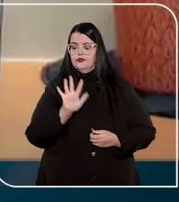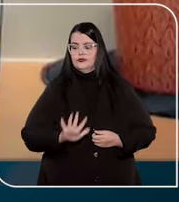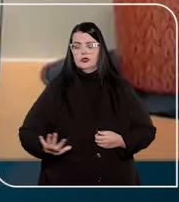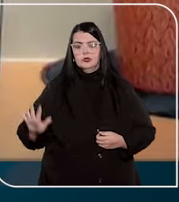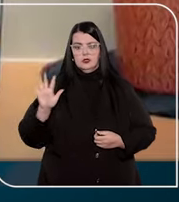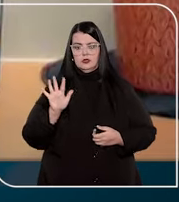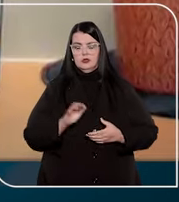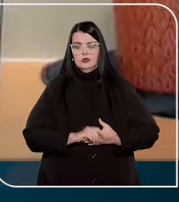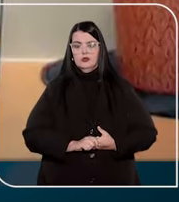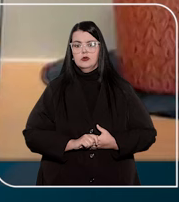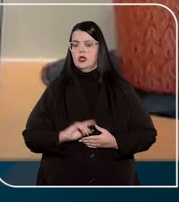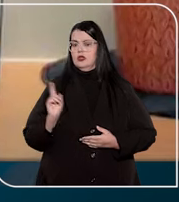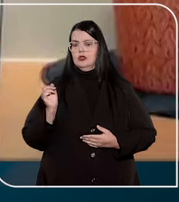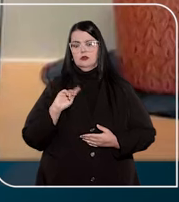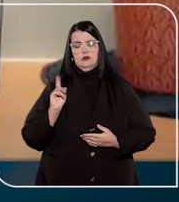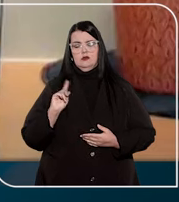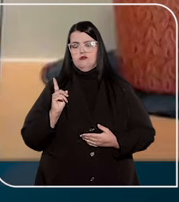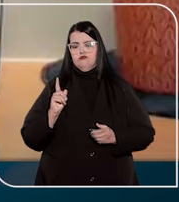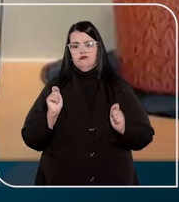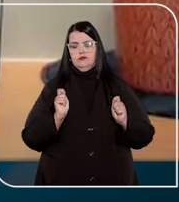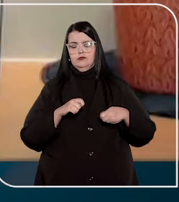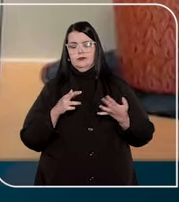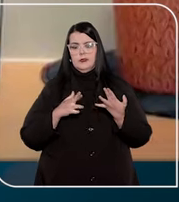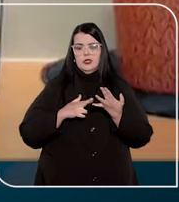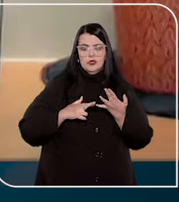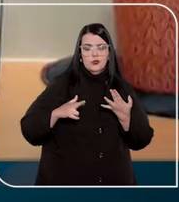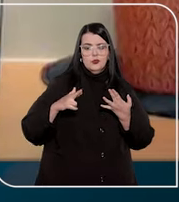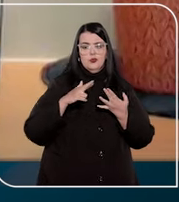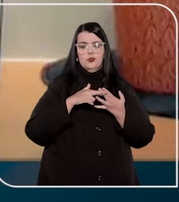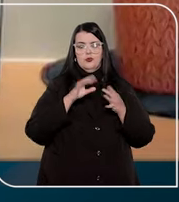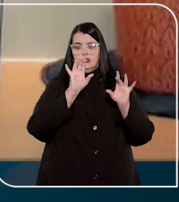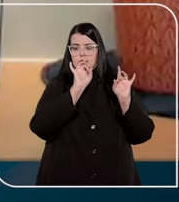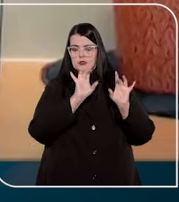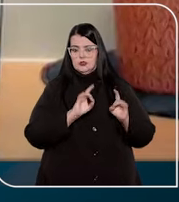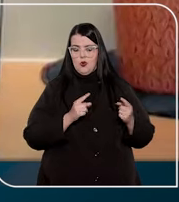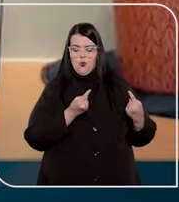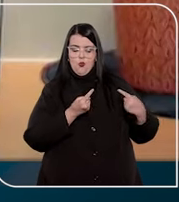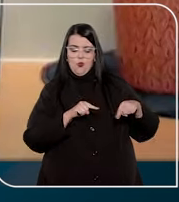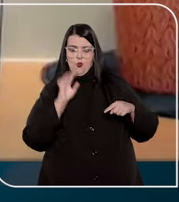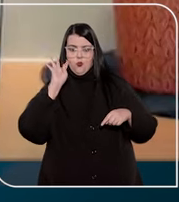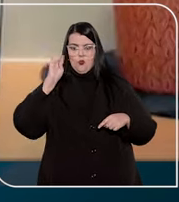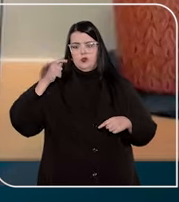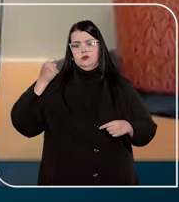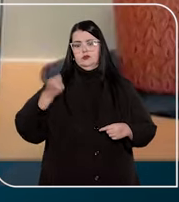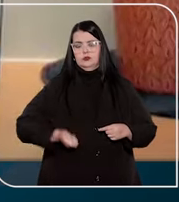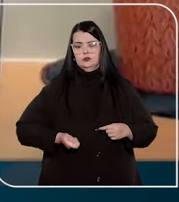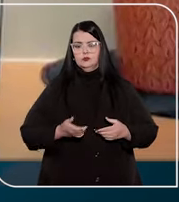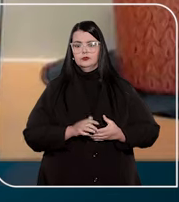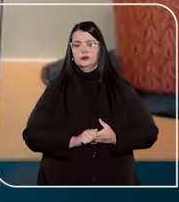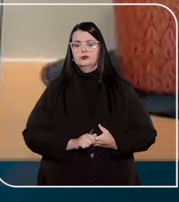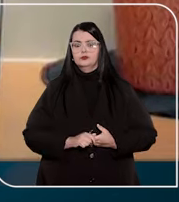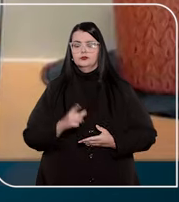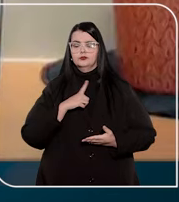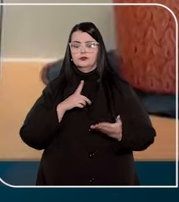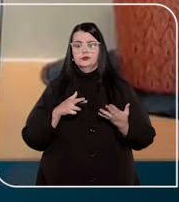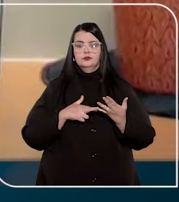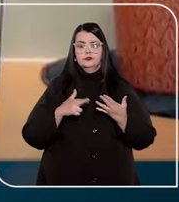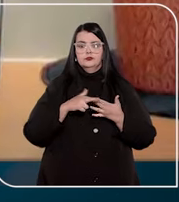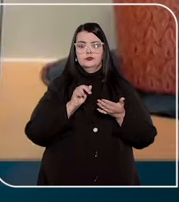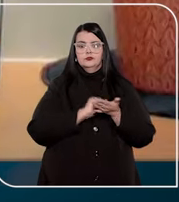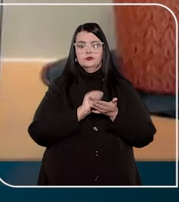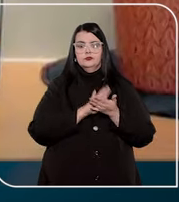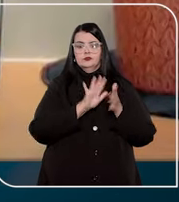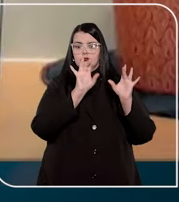é cabendo, por exemplo, recurso especial contra acórdão ou julgado proferido pelas turmas recursais dos juizados